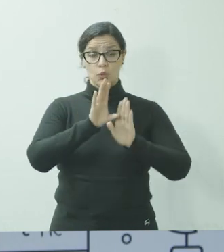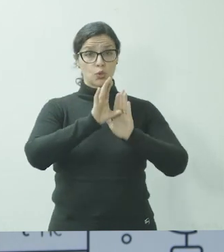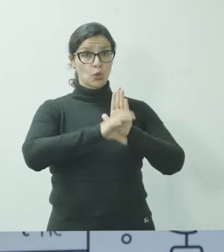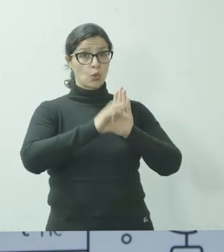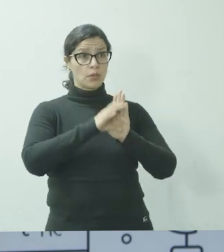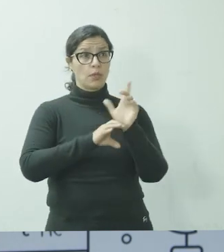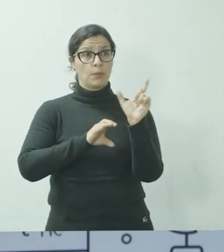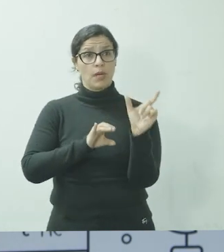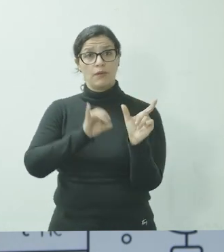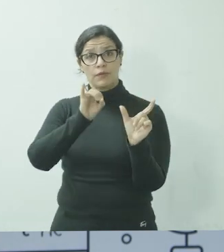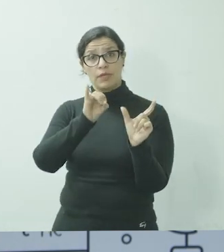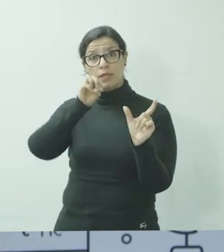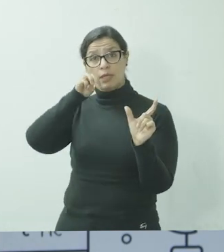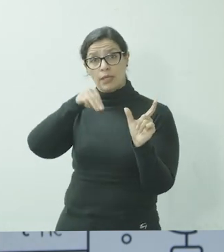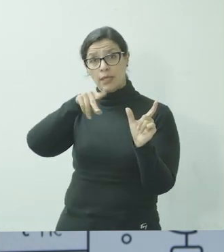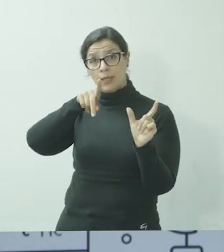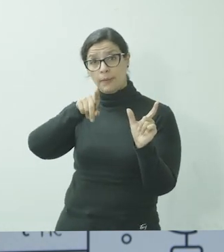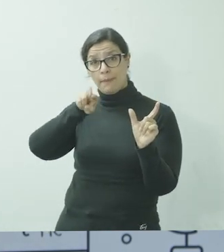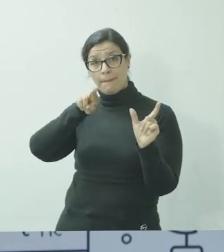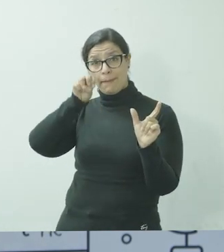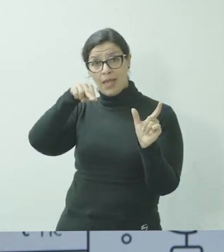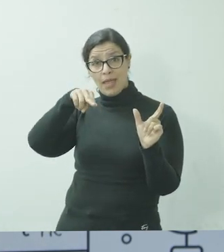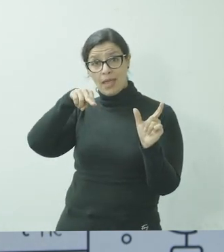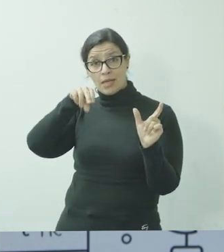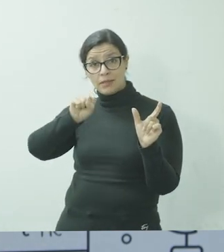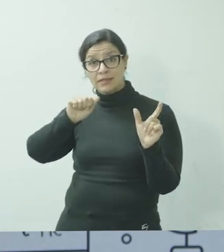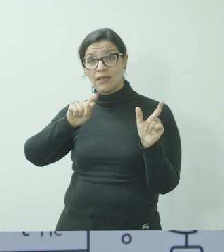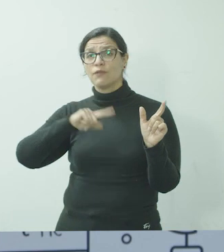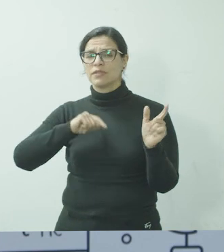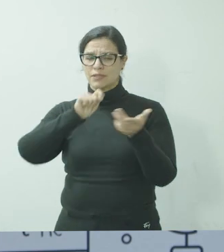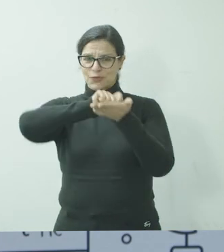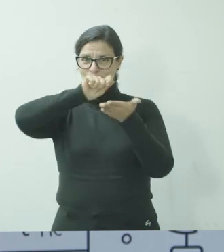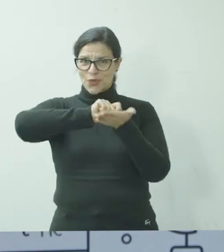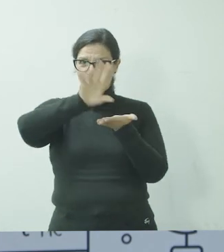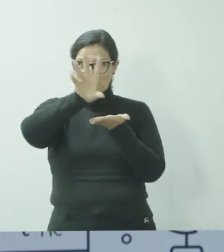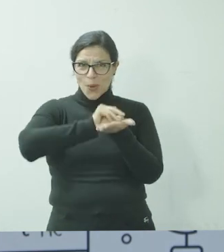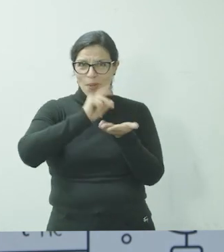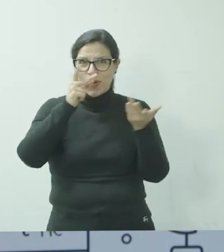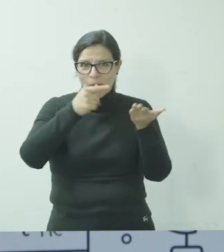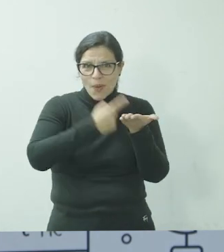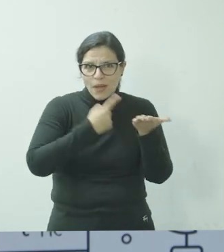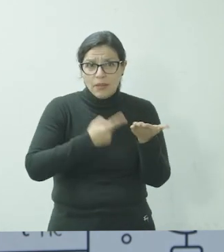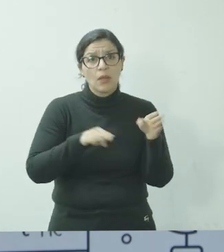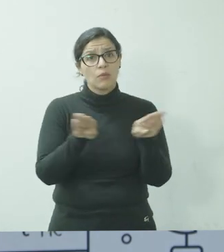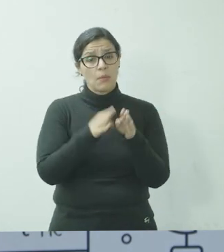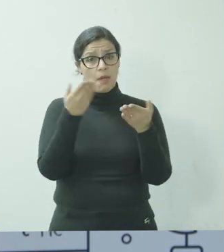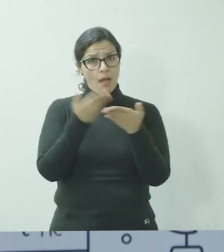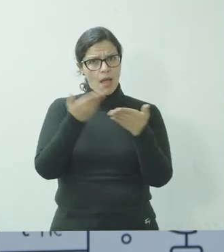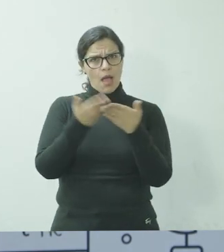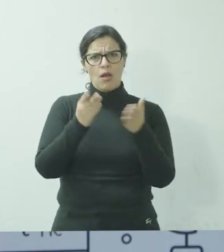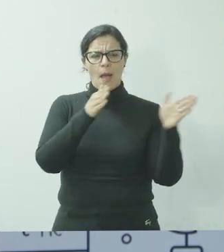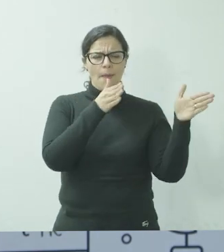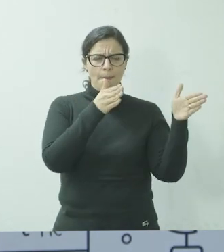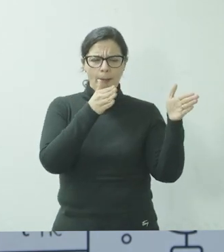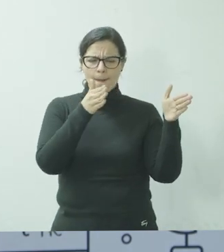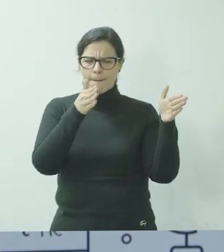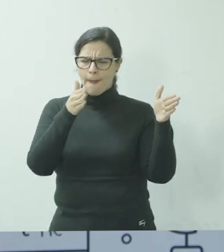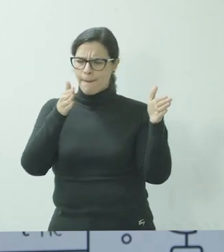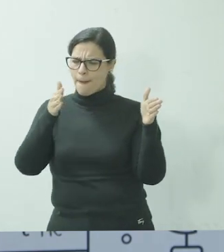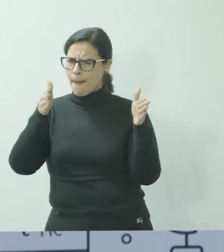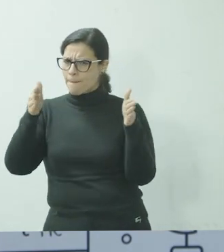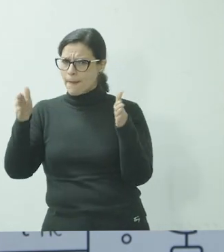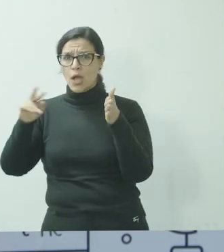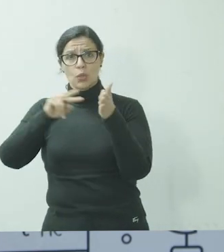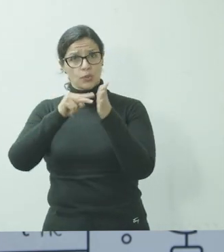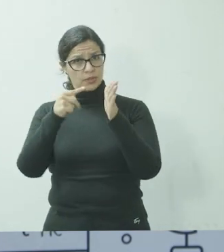conceito de imprensa né Vocês acabaram de realizar o registro e também no correr da aula vimos tanto